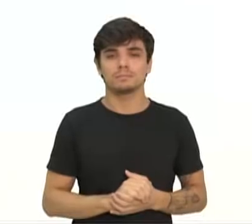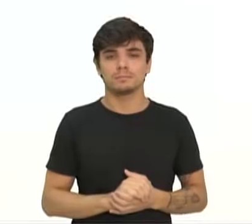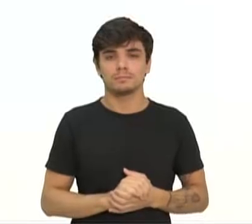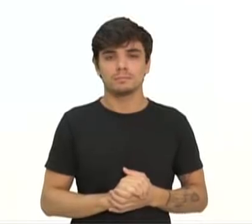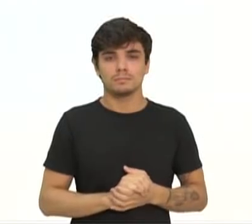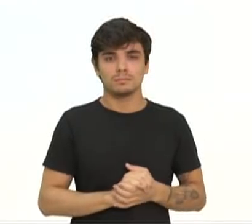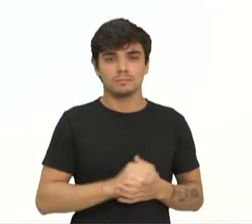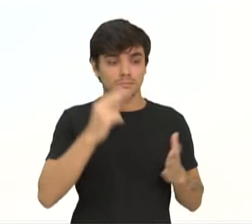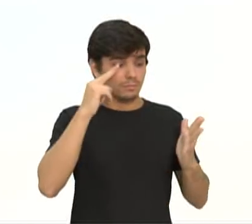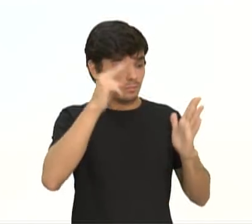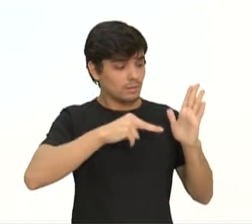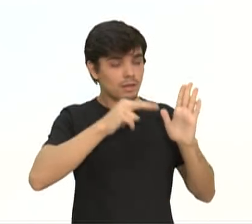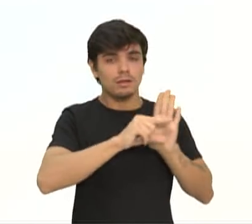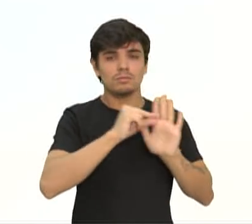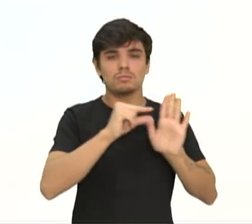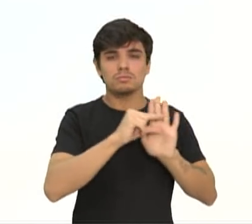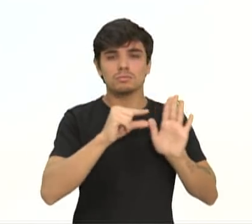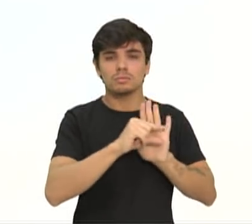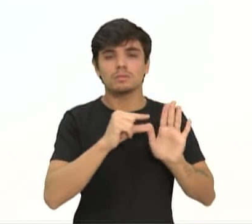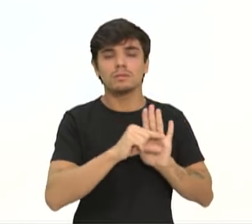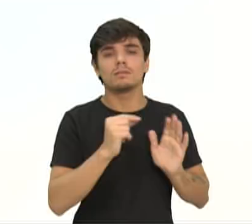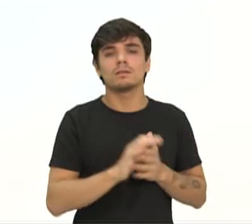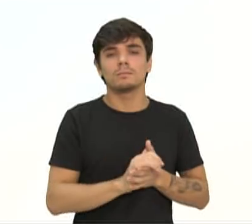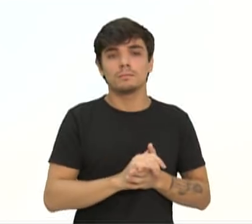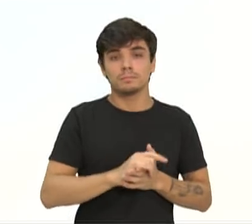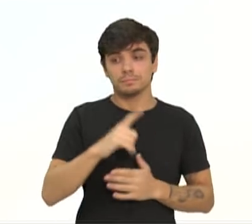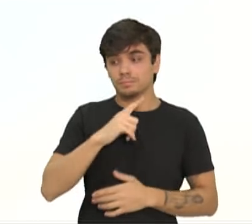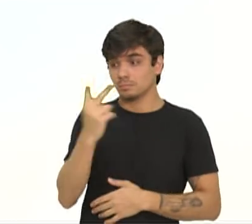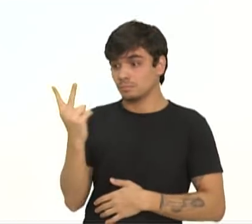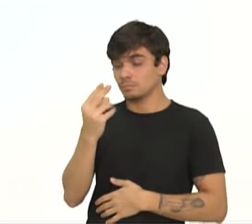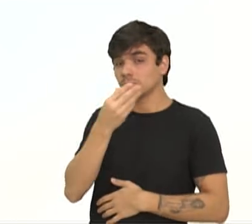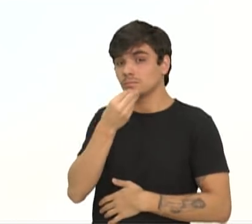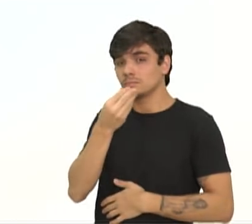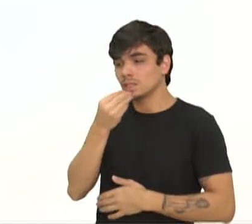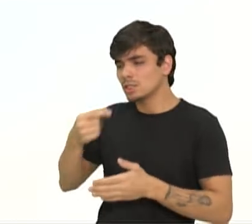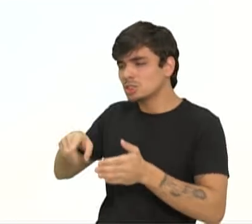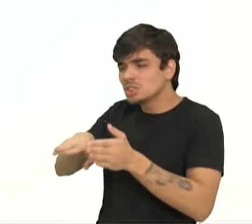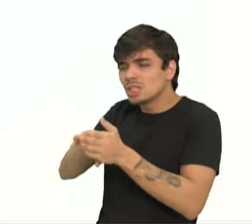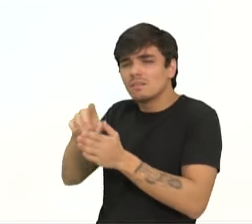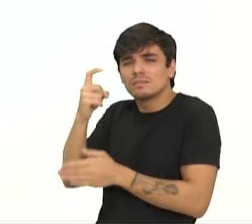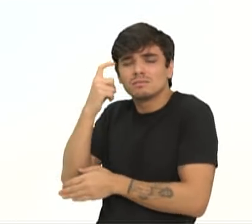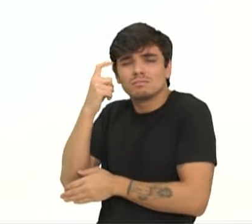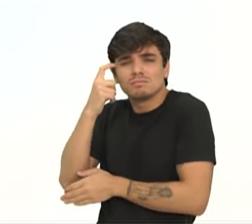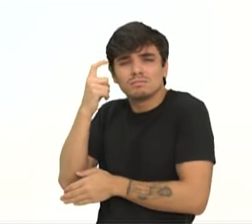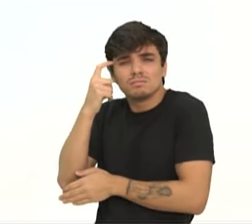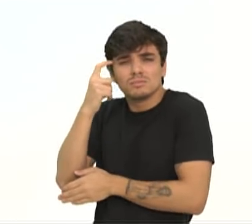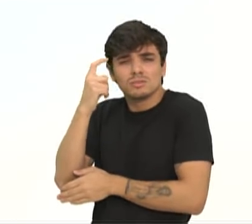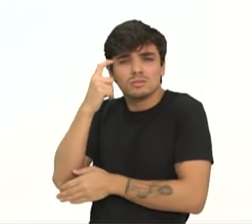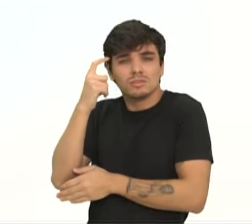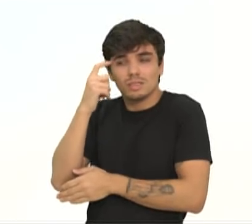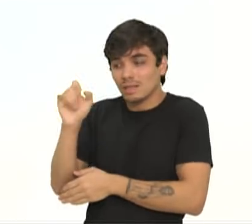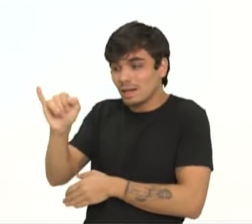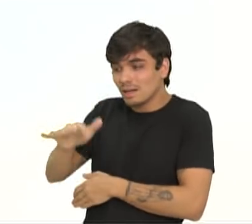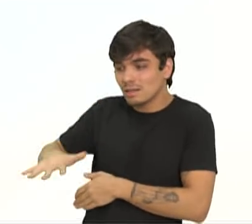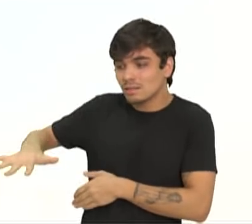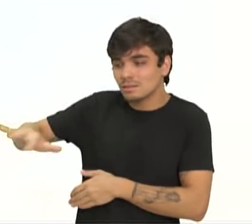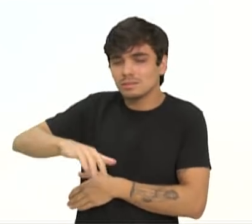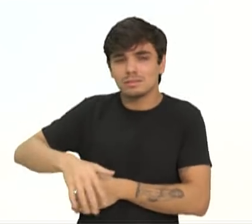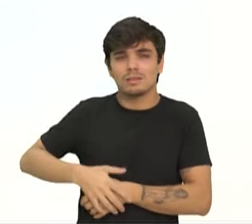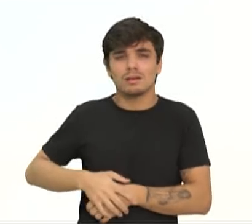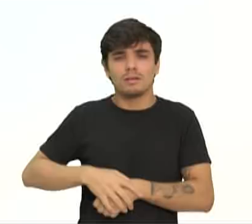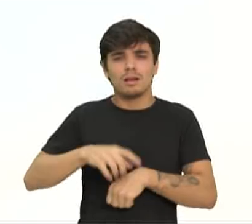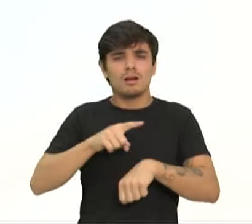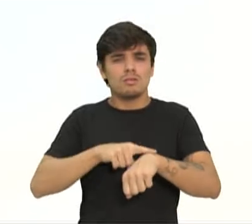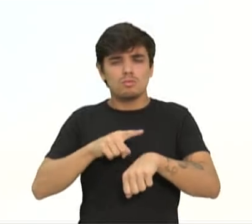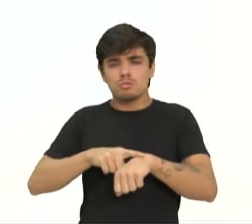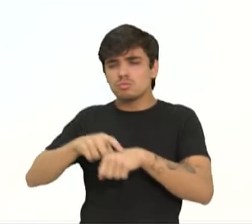Leia os fragmentos. Os 2 meninos chegavam muitas vezes a sonhar com a ilha. Ficavam horas